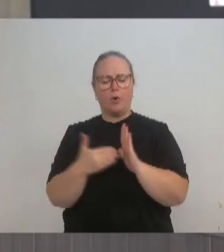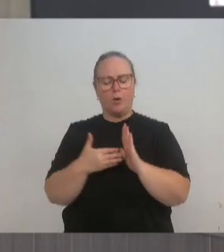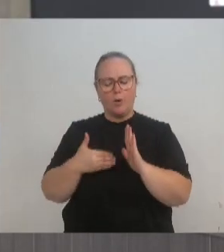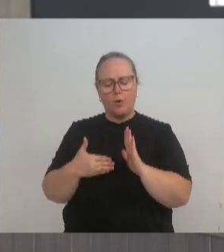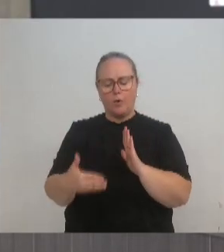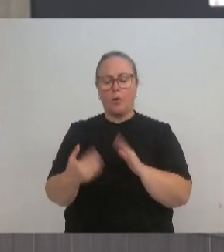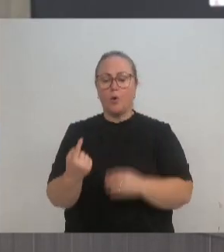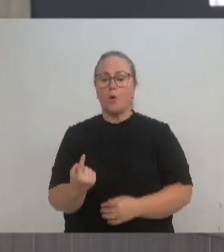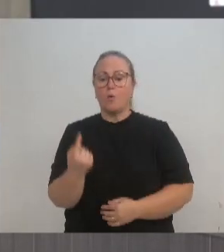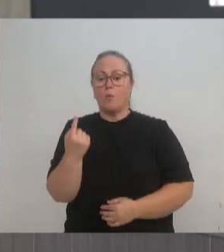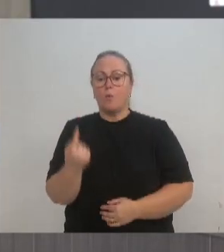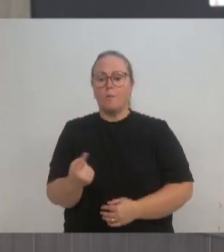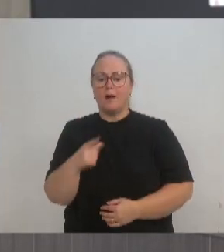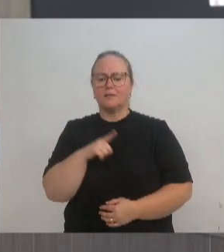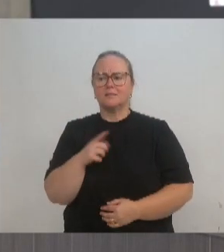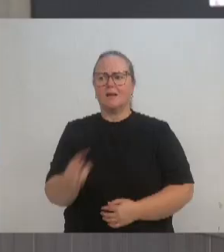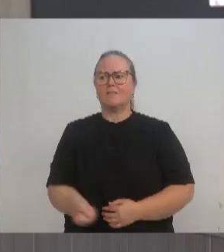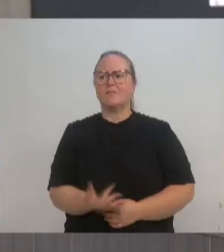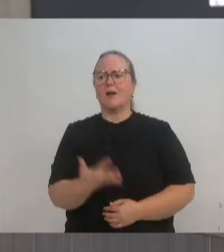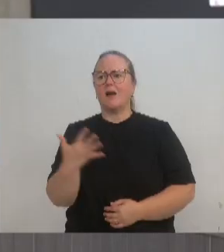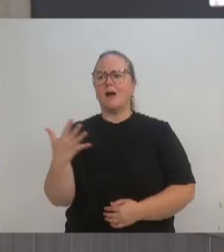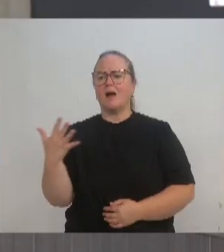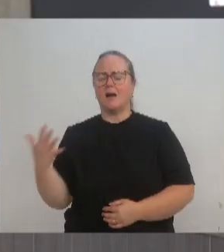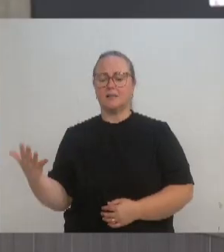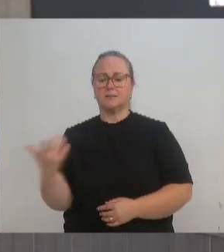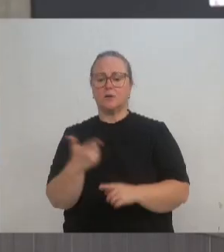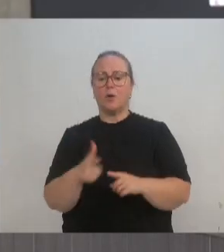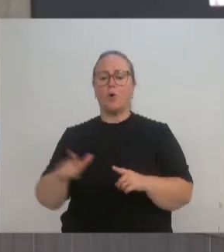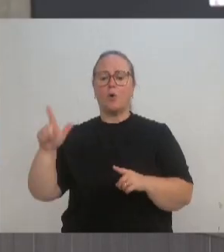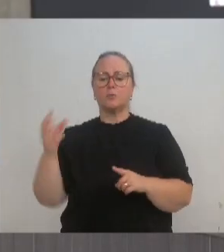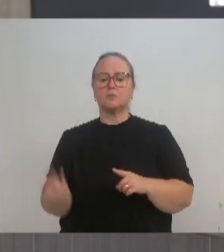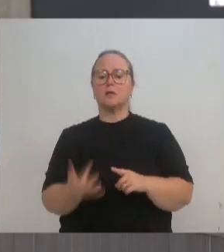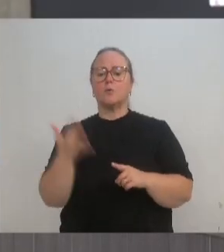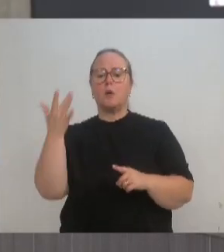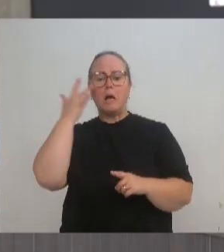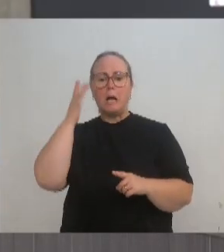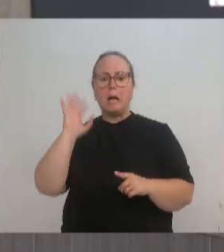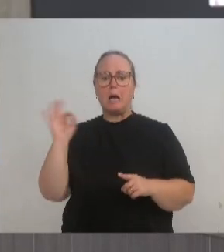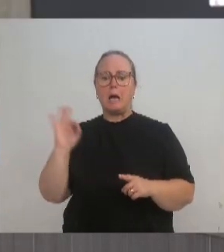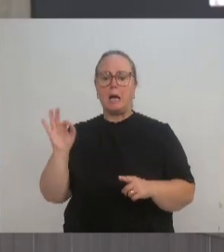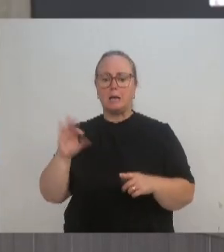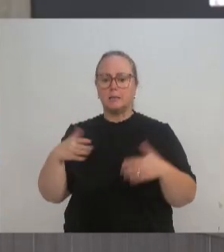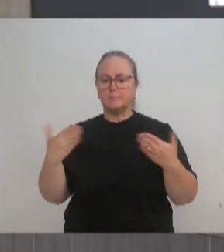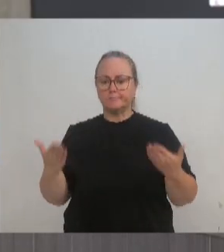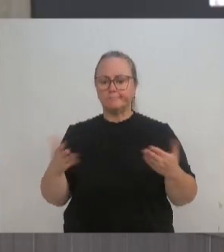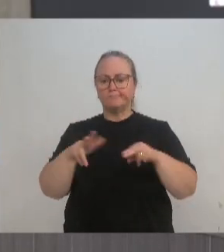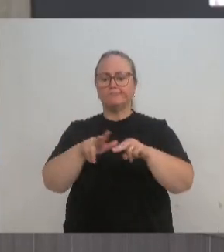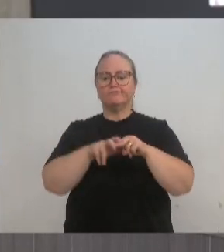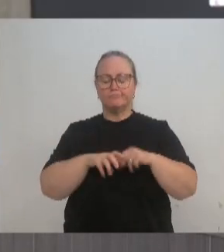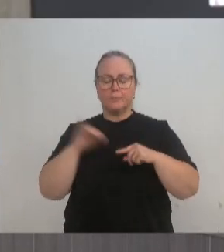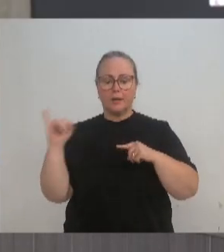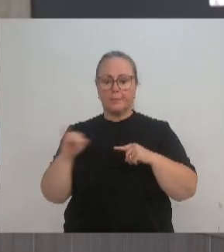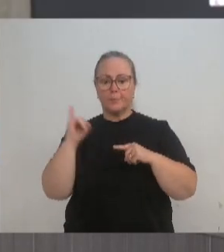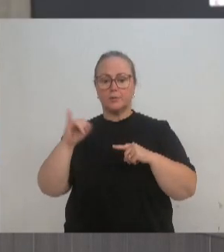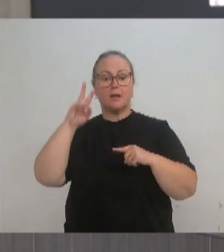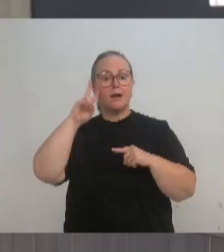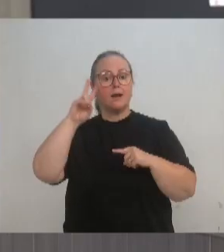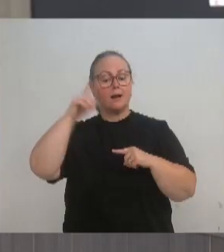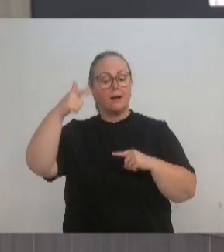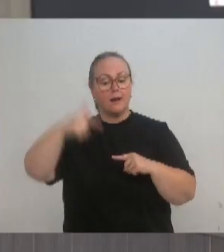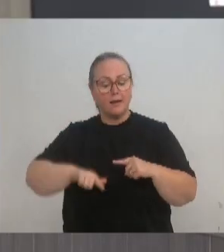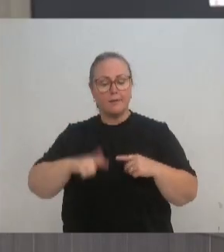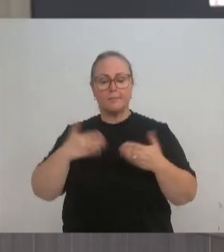uma dentro do universo que a gente não sabe quantas são. Então é importante a gente frisar esse trabalho, reforçar também essa